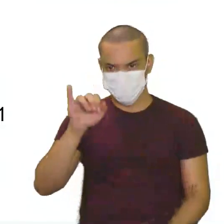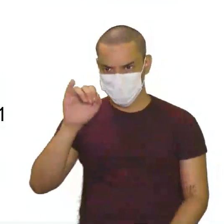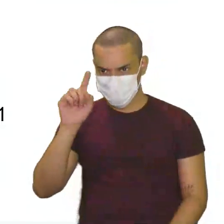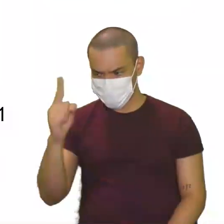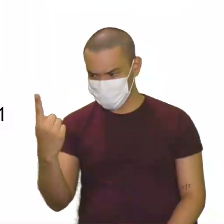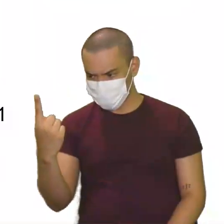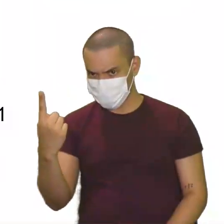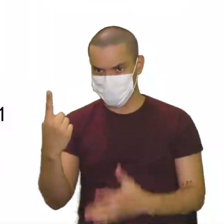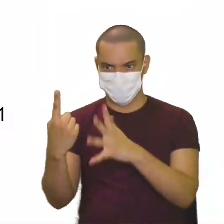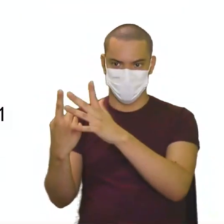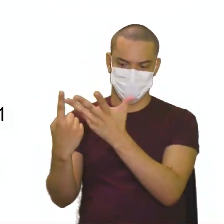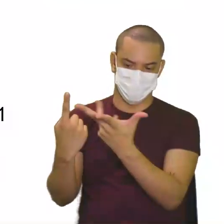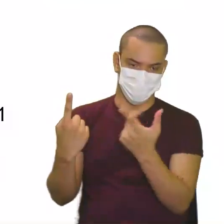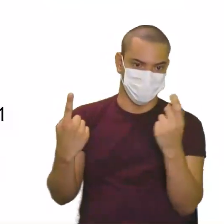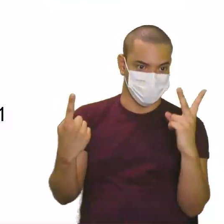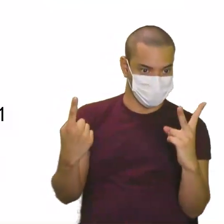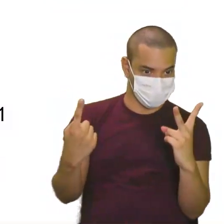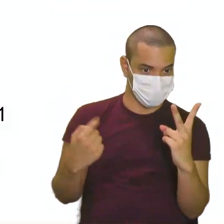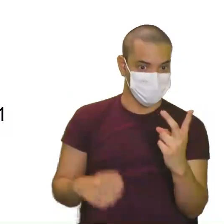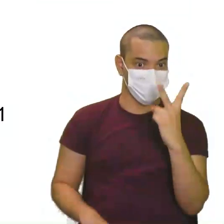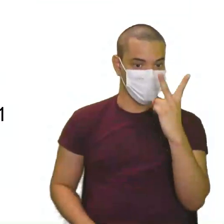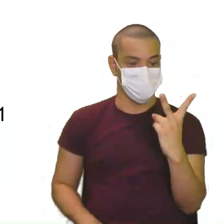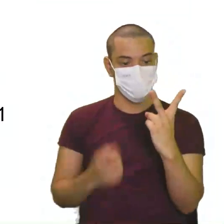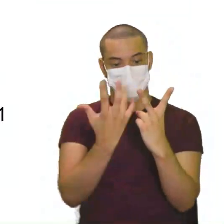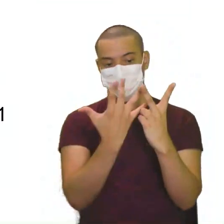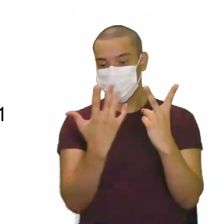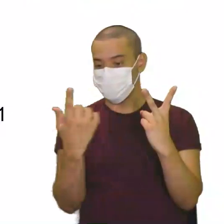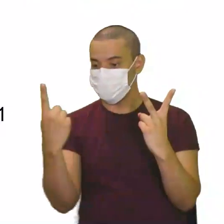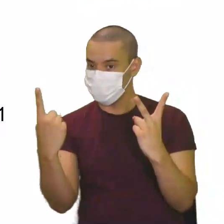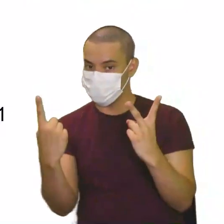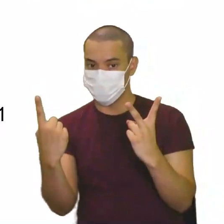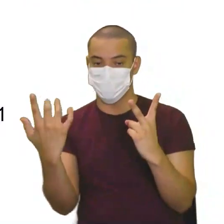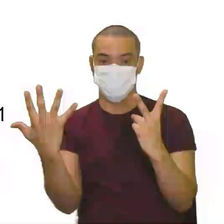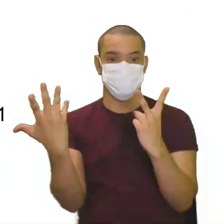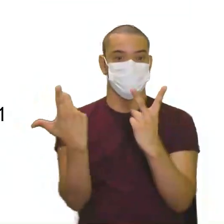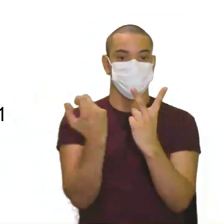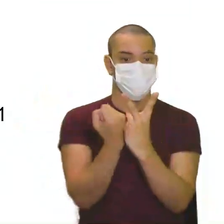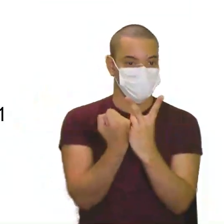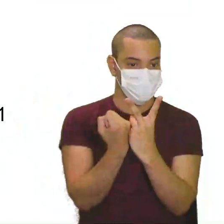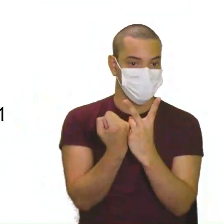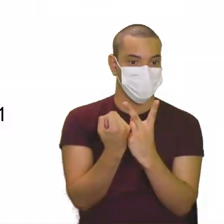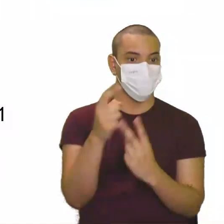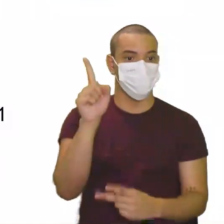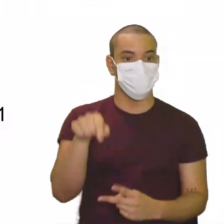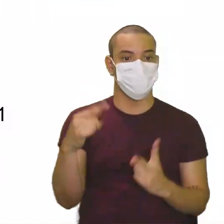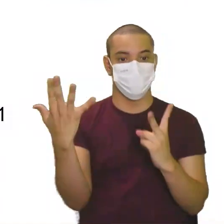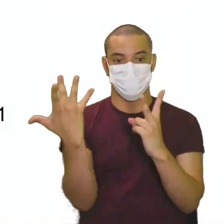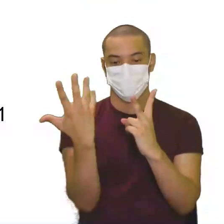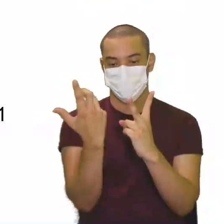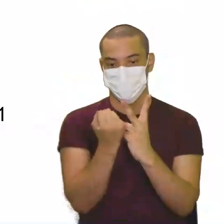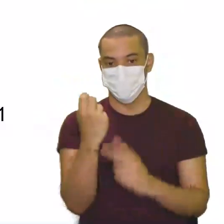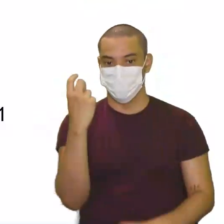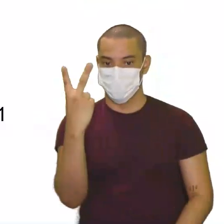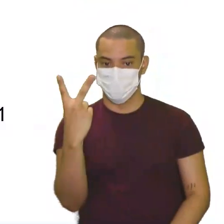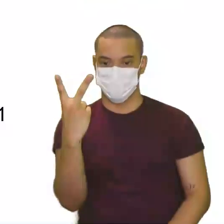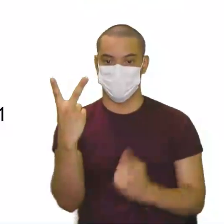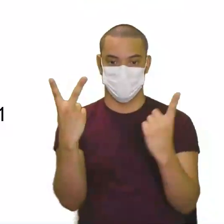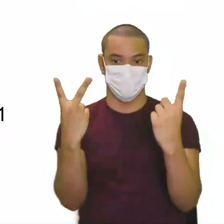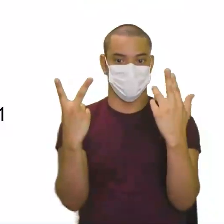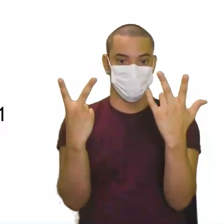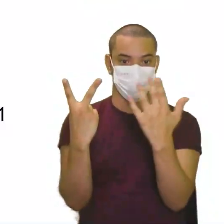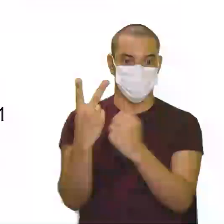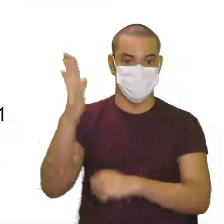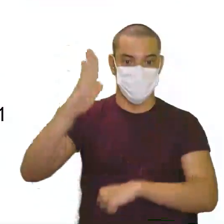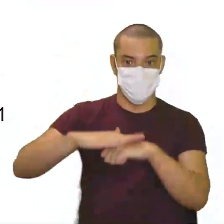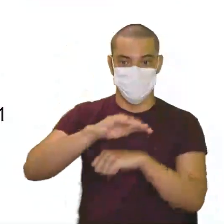Que atraiu uma dois é uma dois que atrai o irmão um é atração do IMA dois pelo e mão